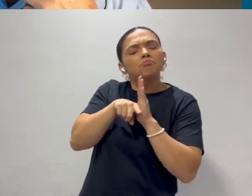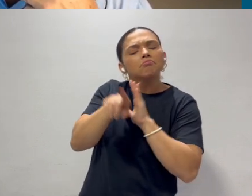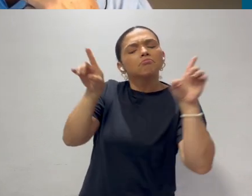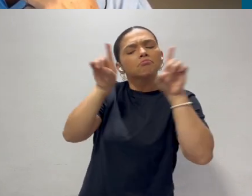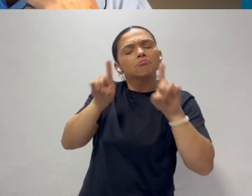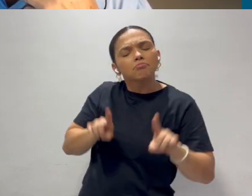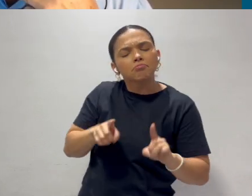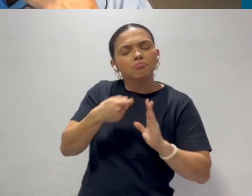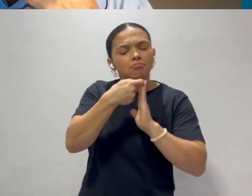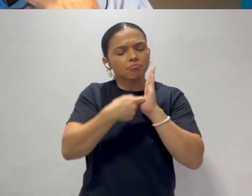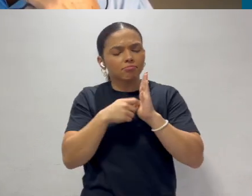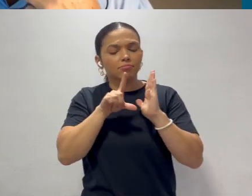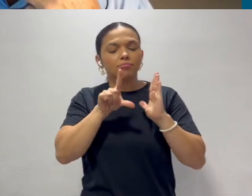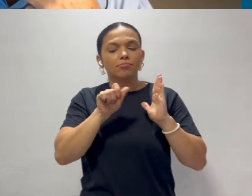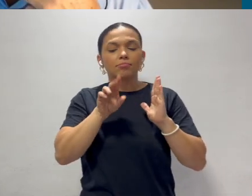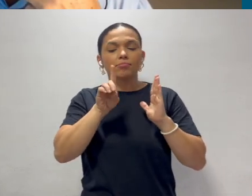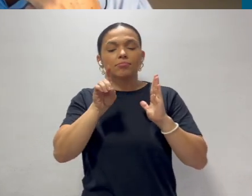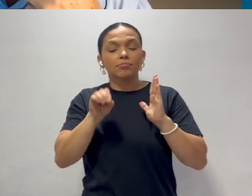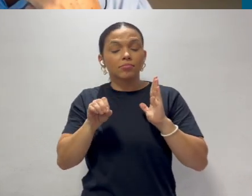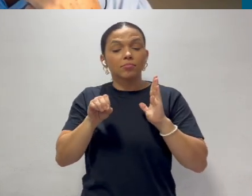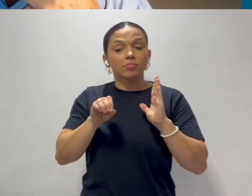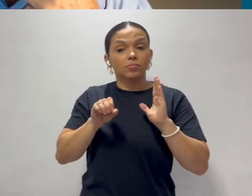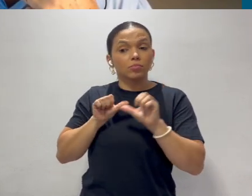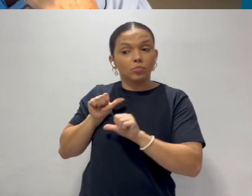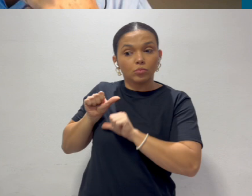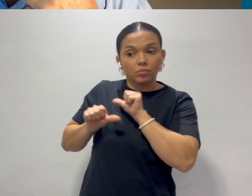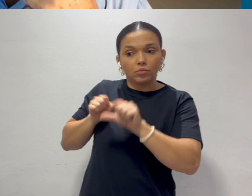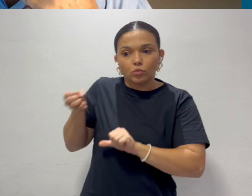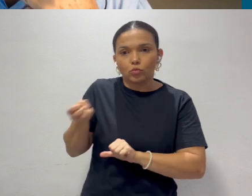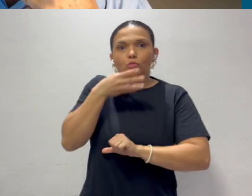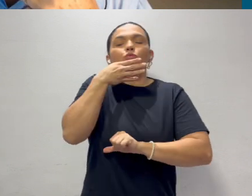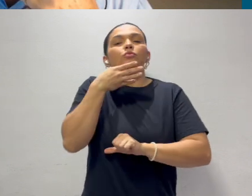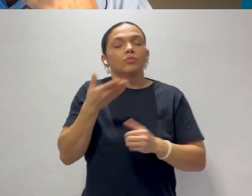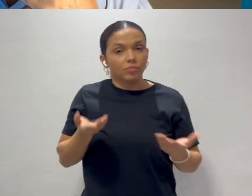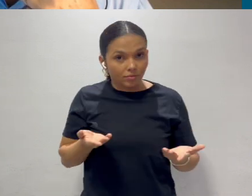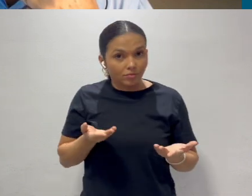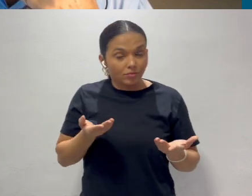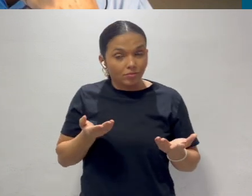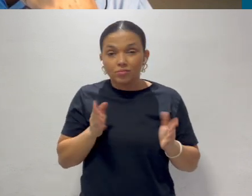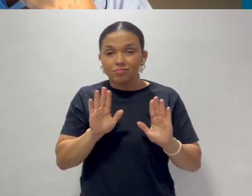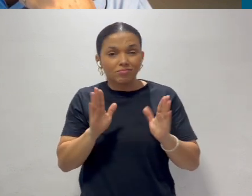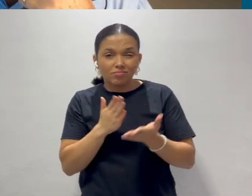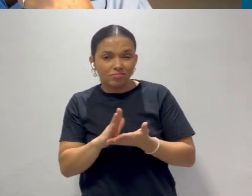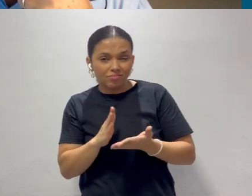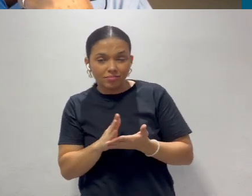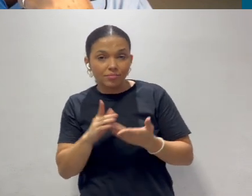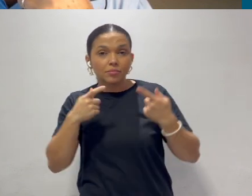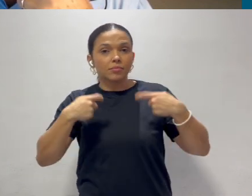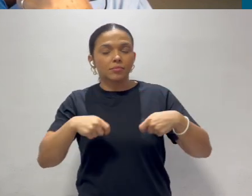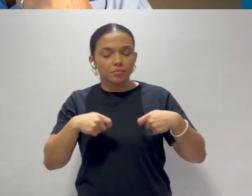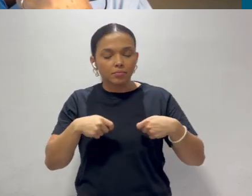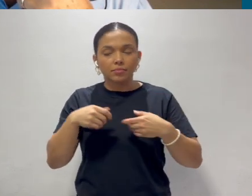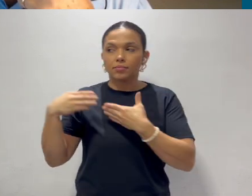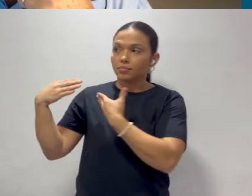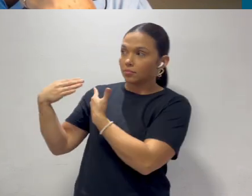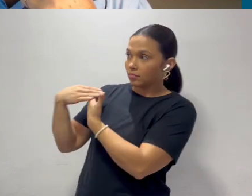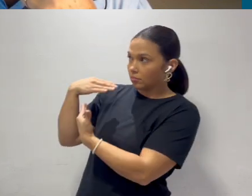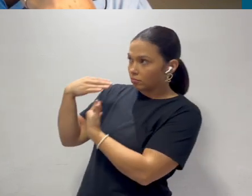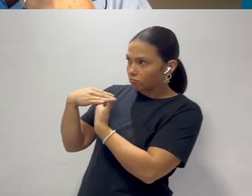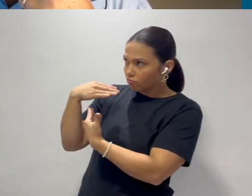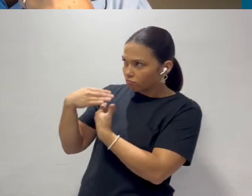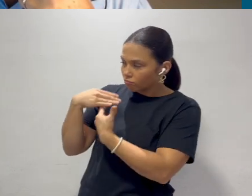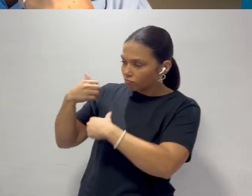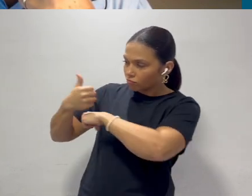sua deficiência você apresentar um laudo atualizado, não tem nada a ver sobre isso. Então, assim, você precisa ser muito